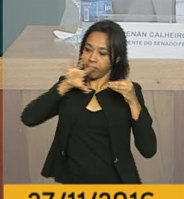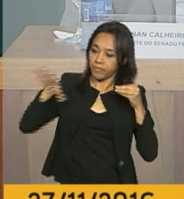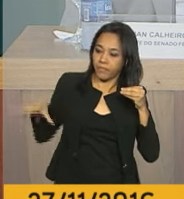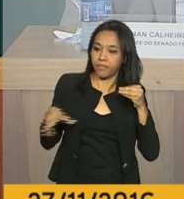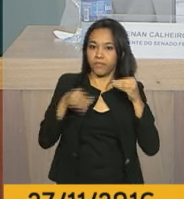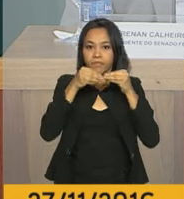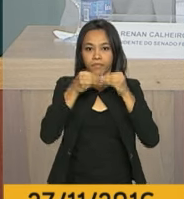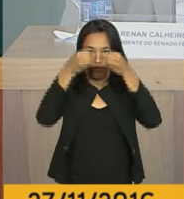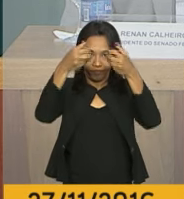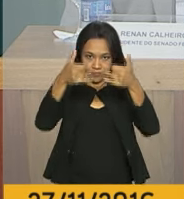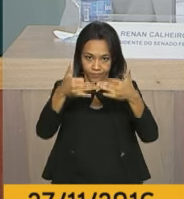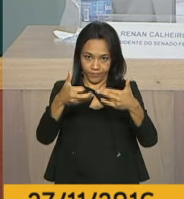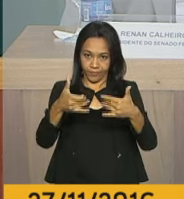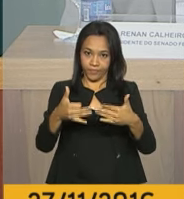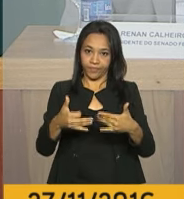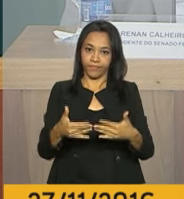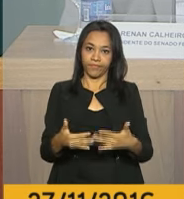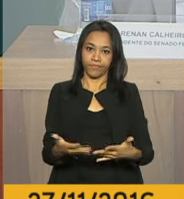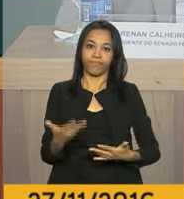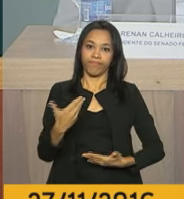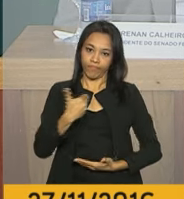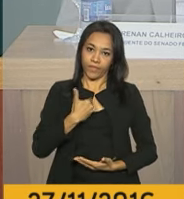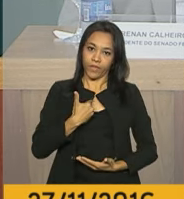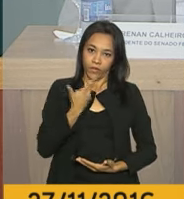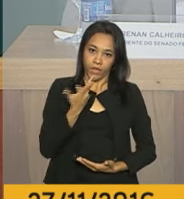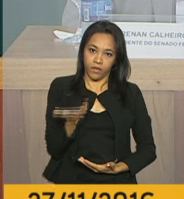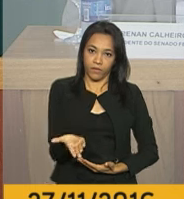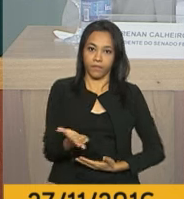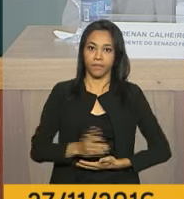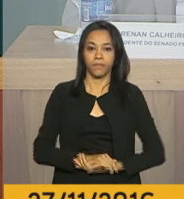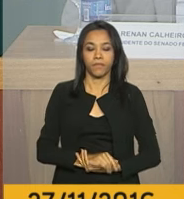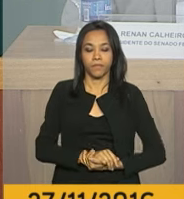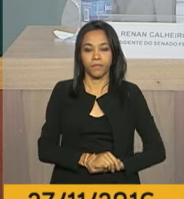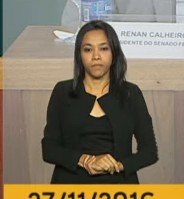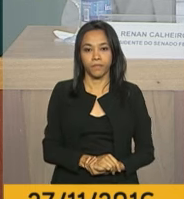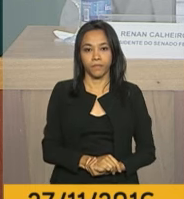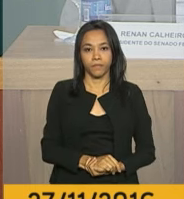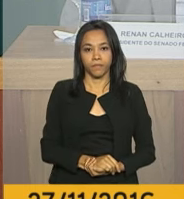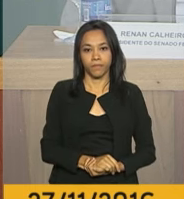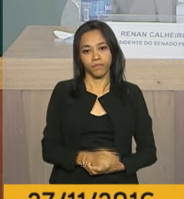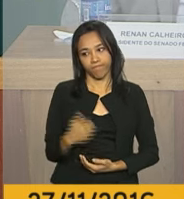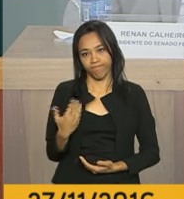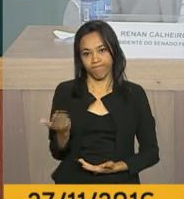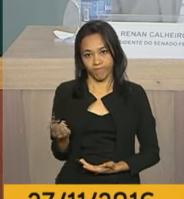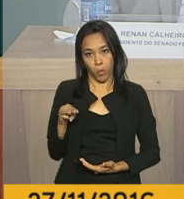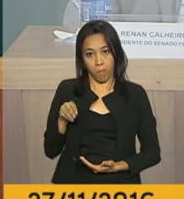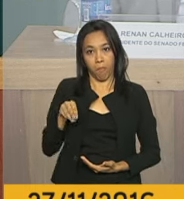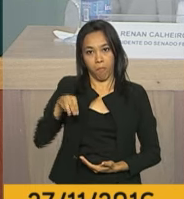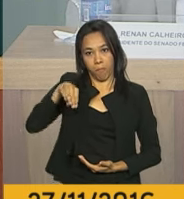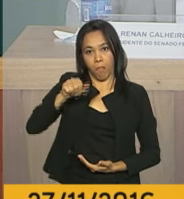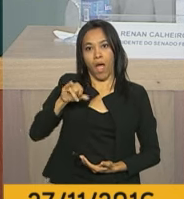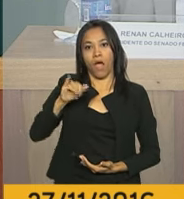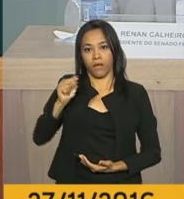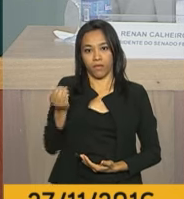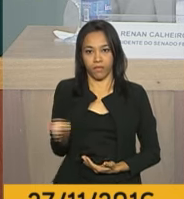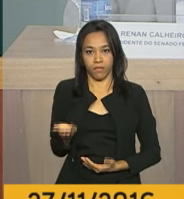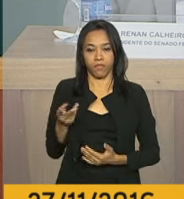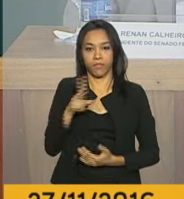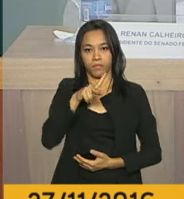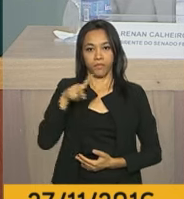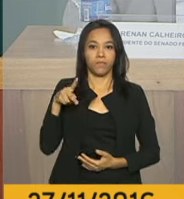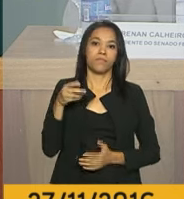que sinteticamente eu registrei. Rodrigo Maia, primeiro.